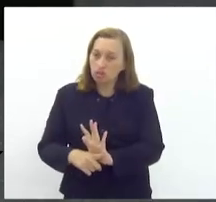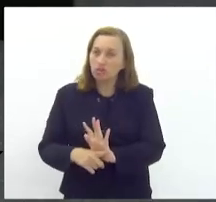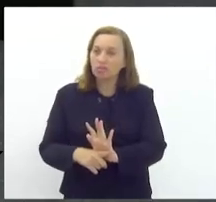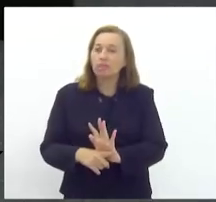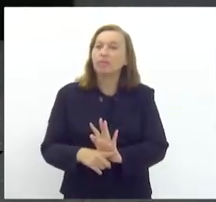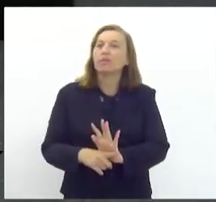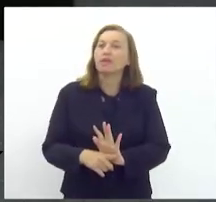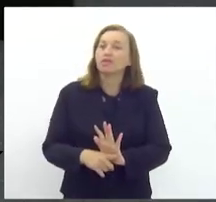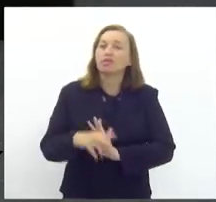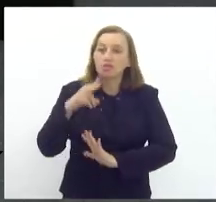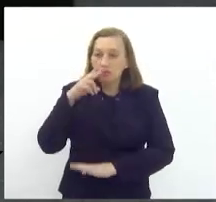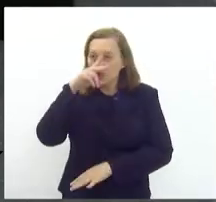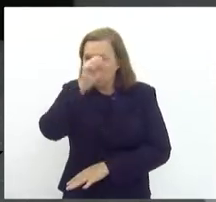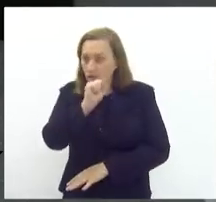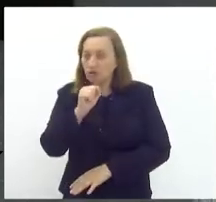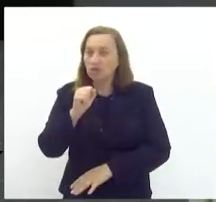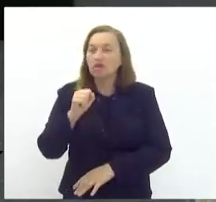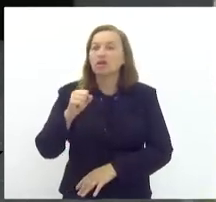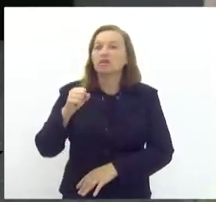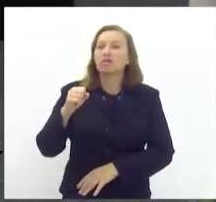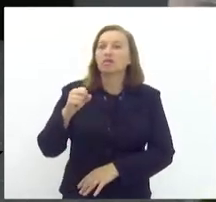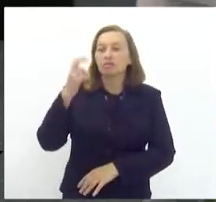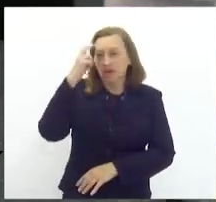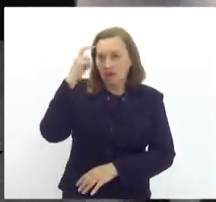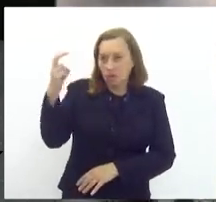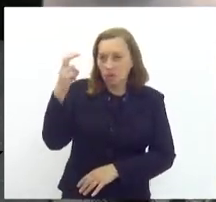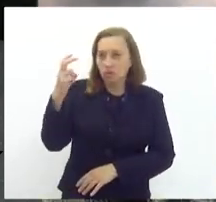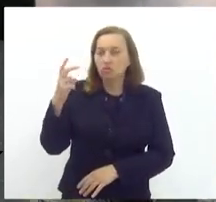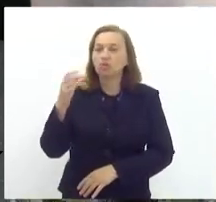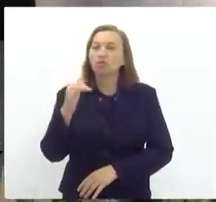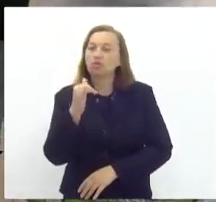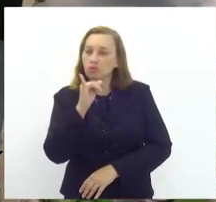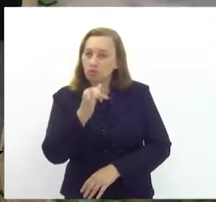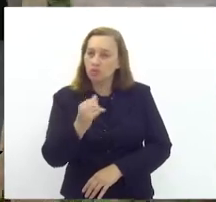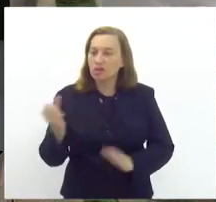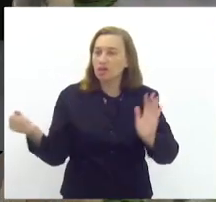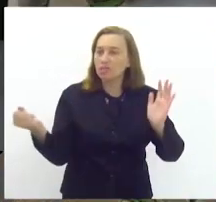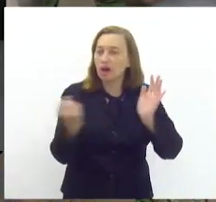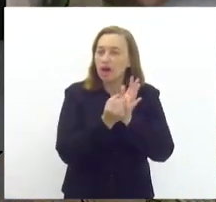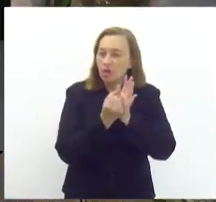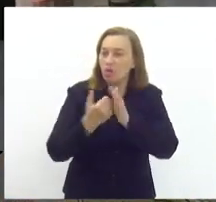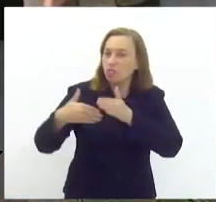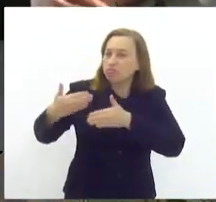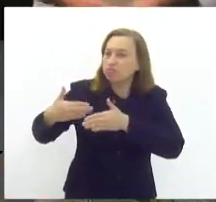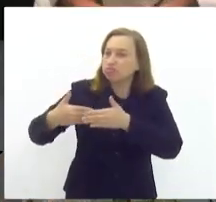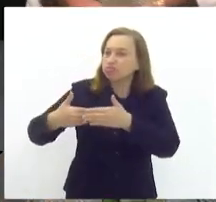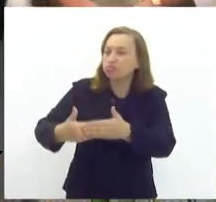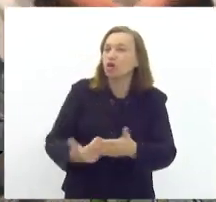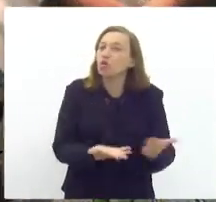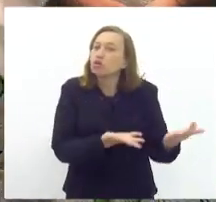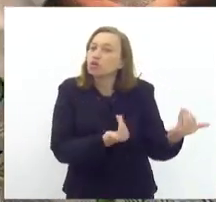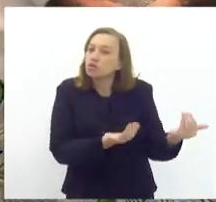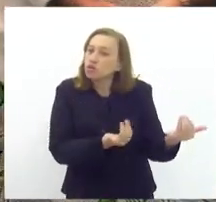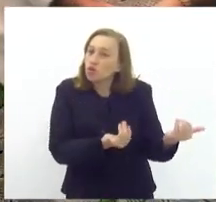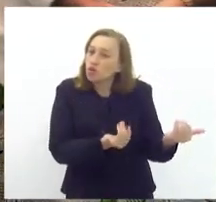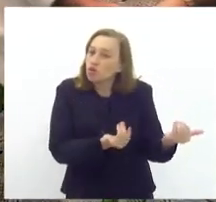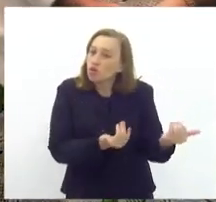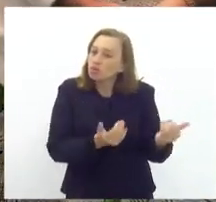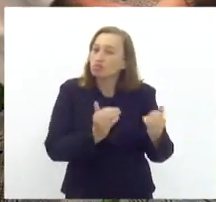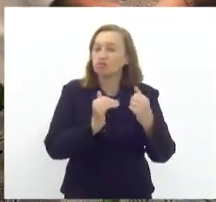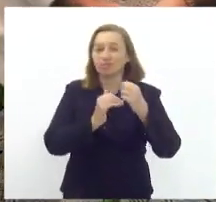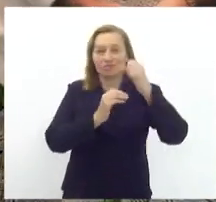muito fortemente para a cultura Fluminense e que marcou uma geração de jovens que se